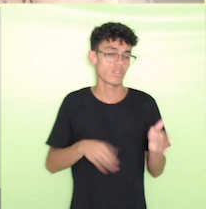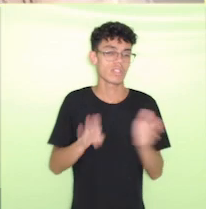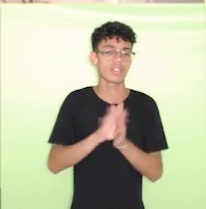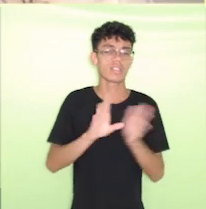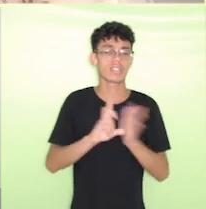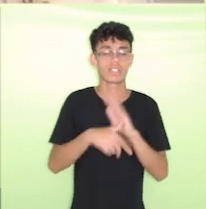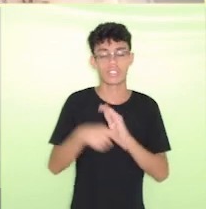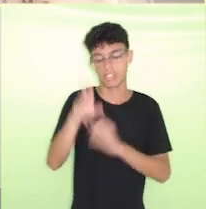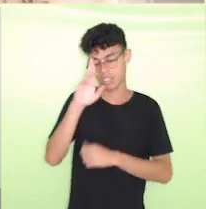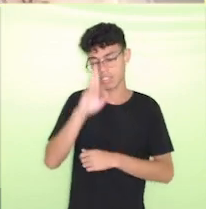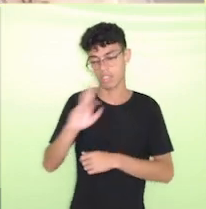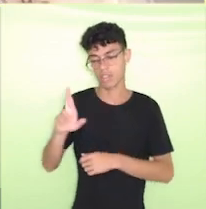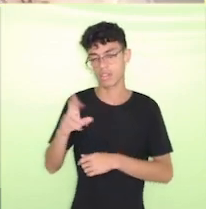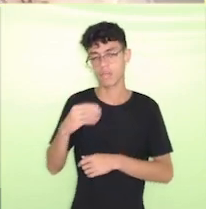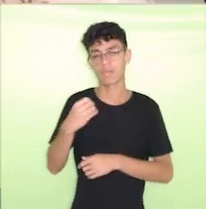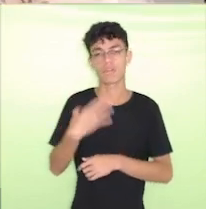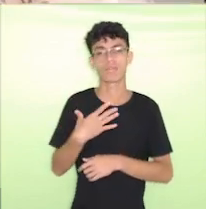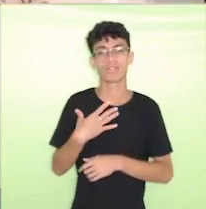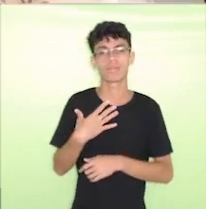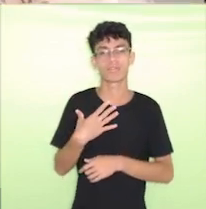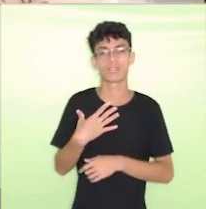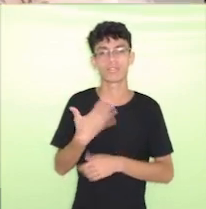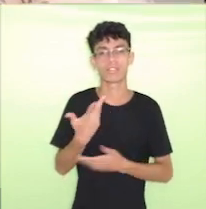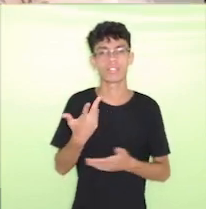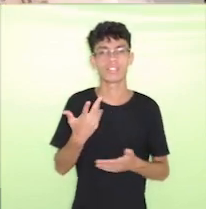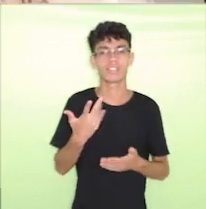monsenhor. Bom, mas pelo menos uma